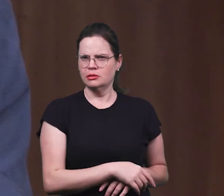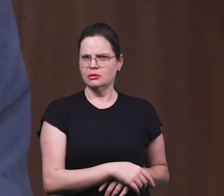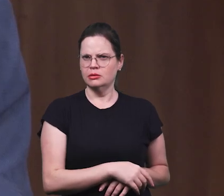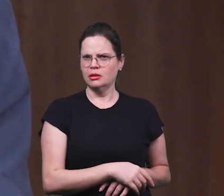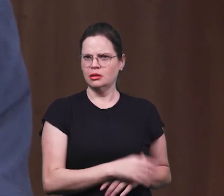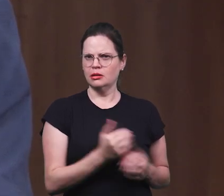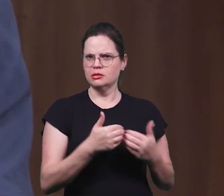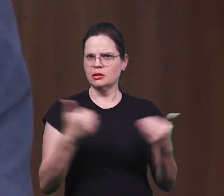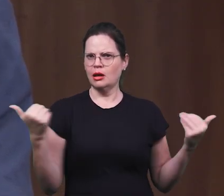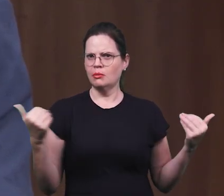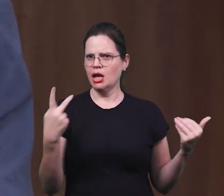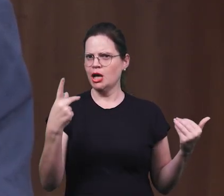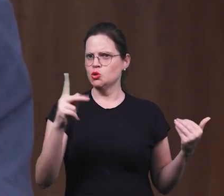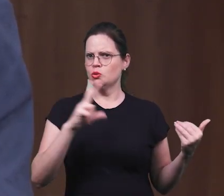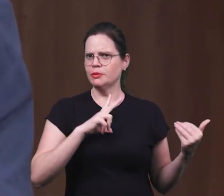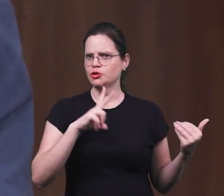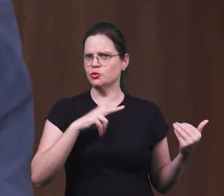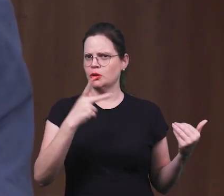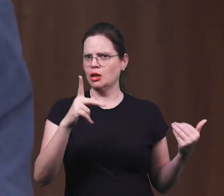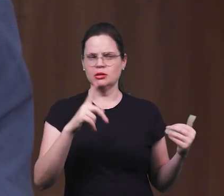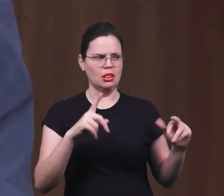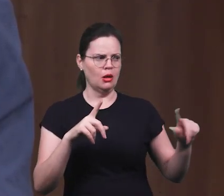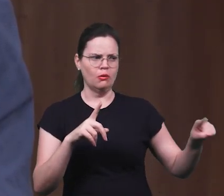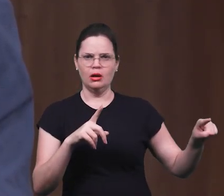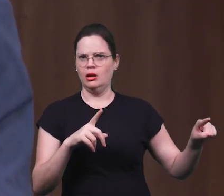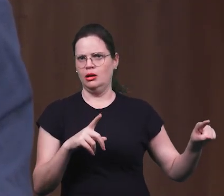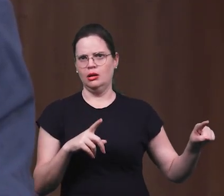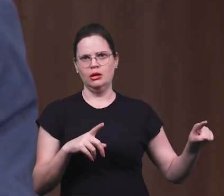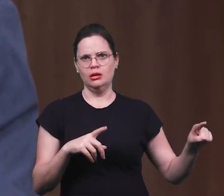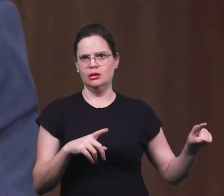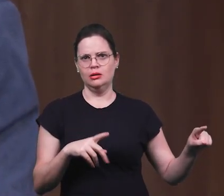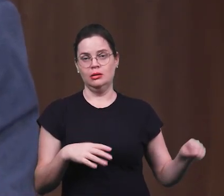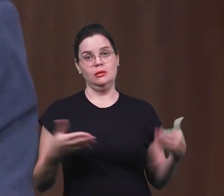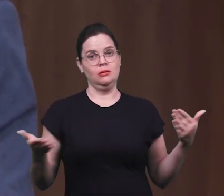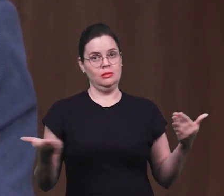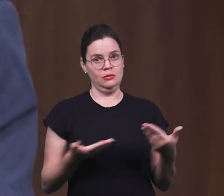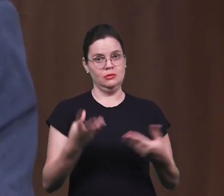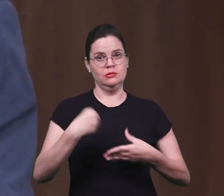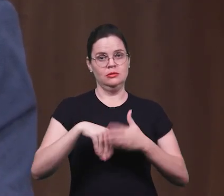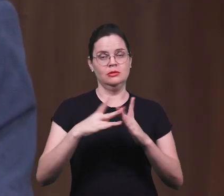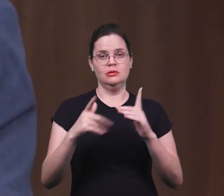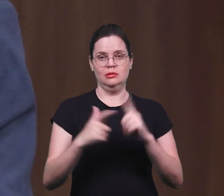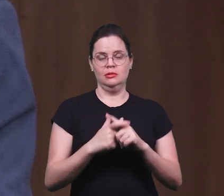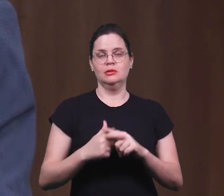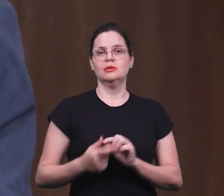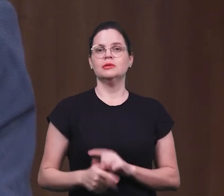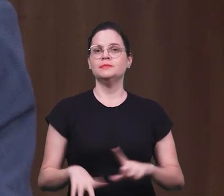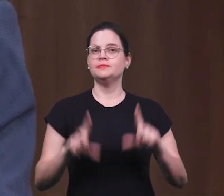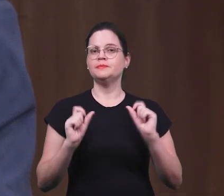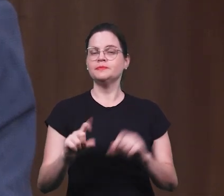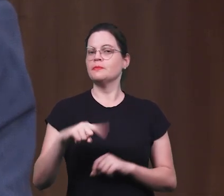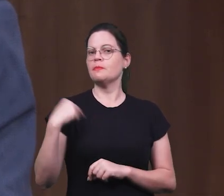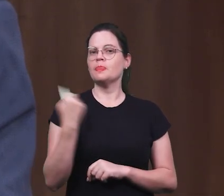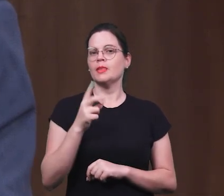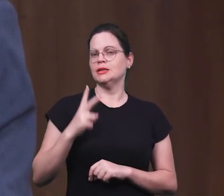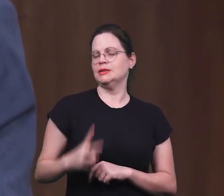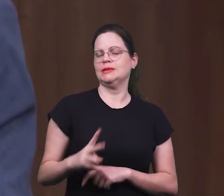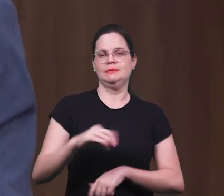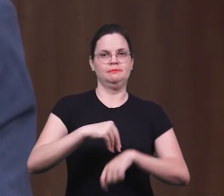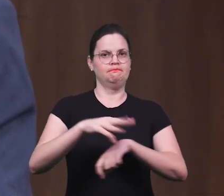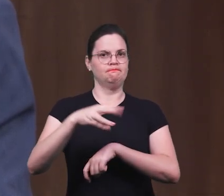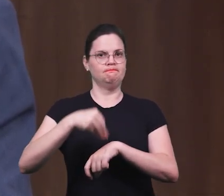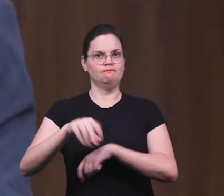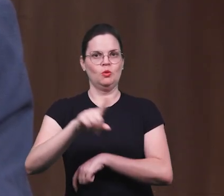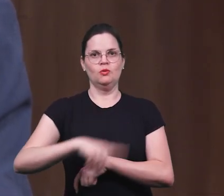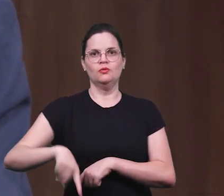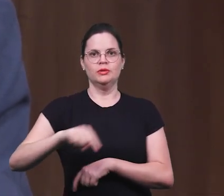Então, existem coisas. Hoje na igreja, nós estamos sempre orientando os irmãos